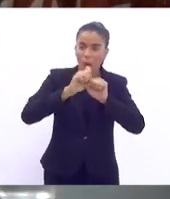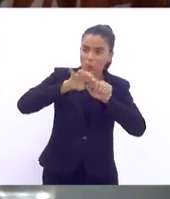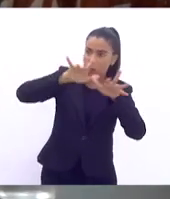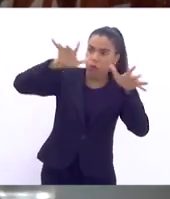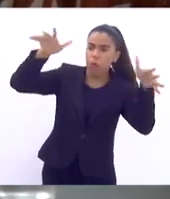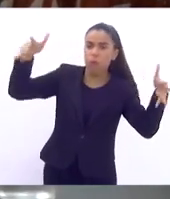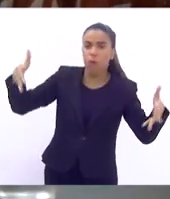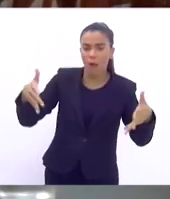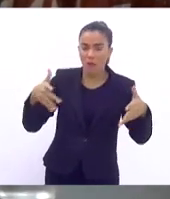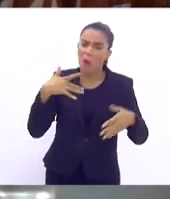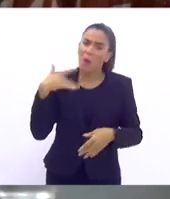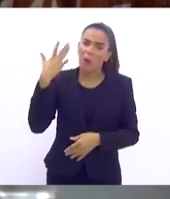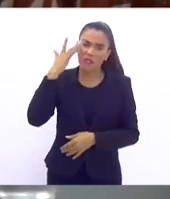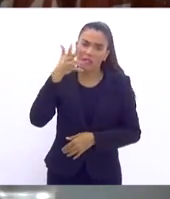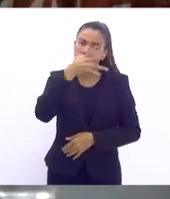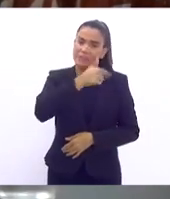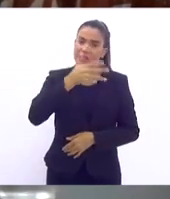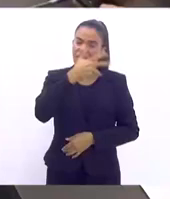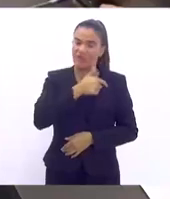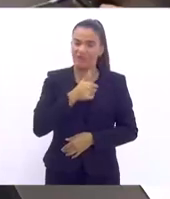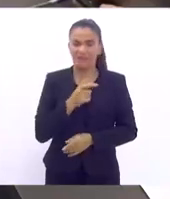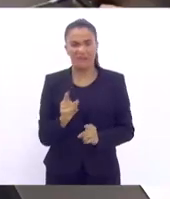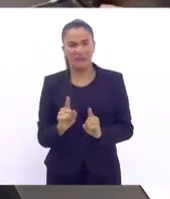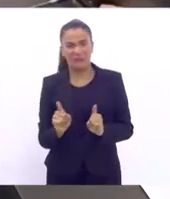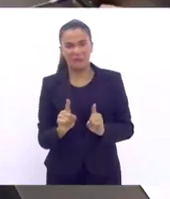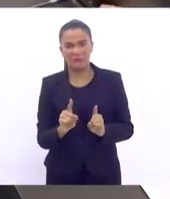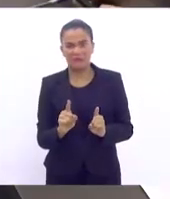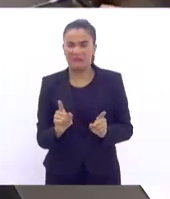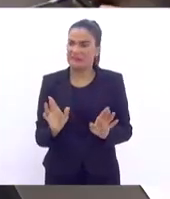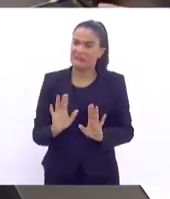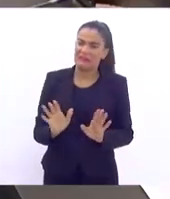parece que dá para salvá-lo minha não não